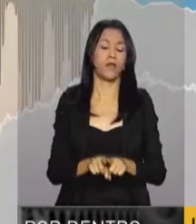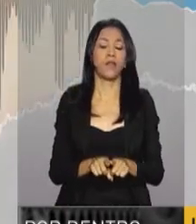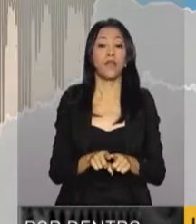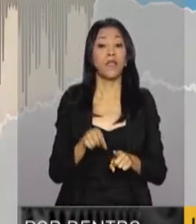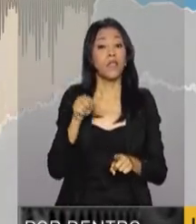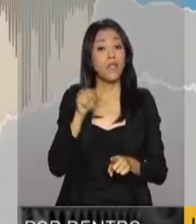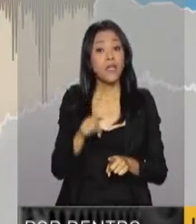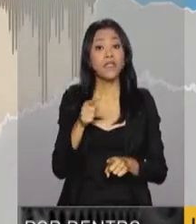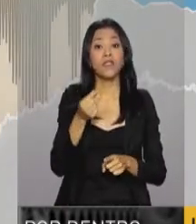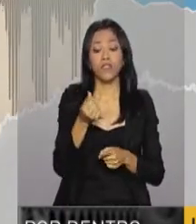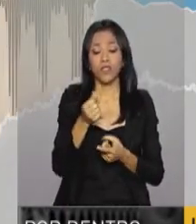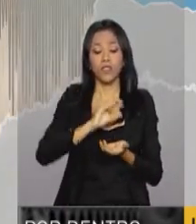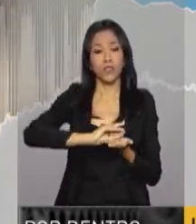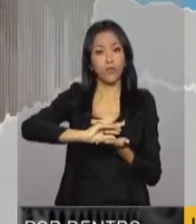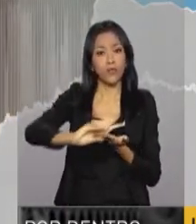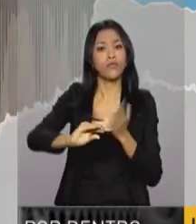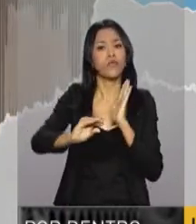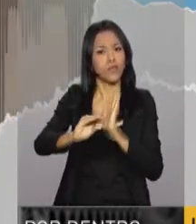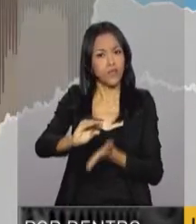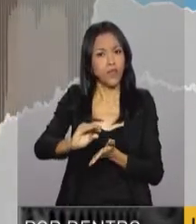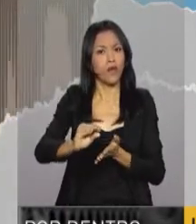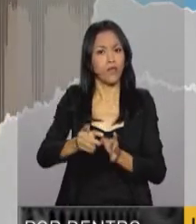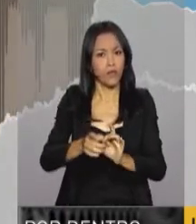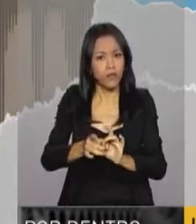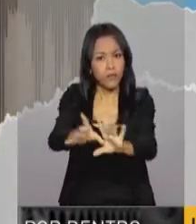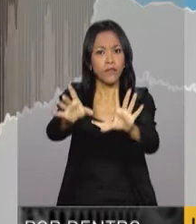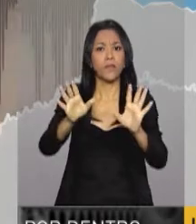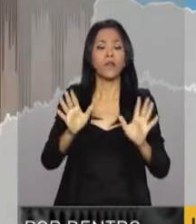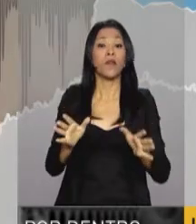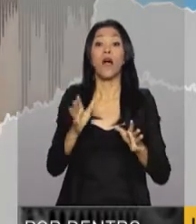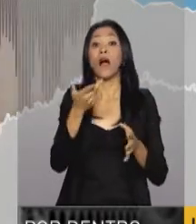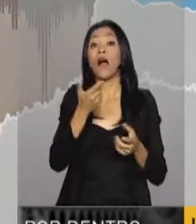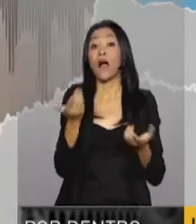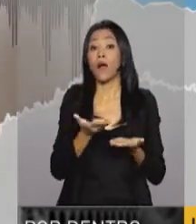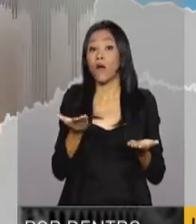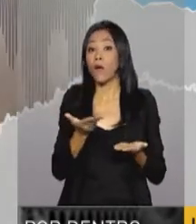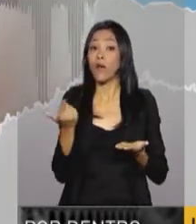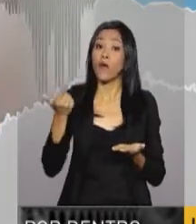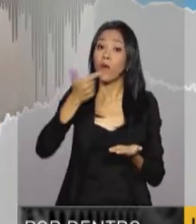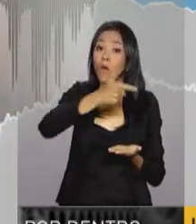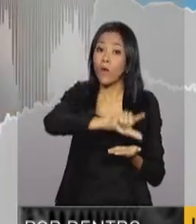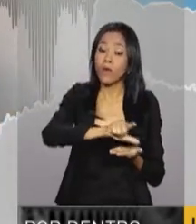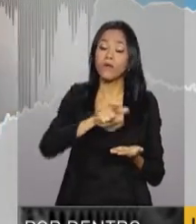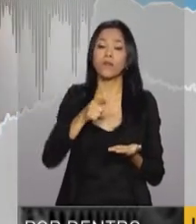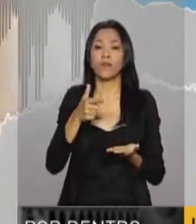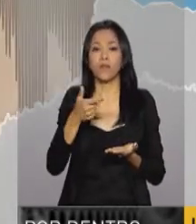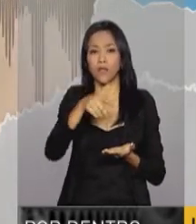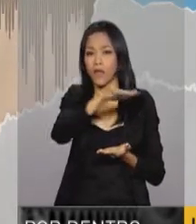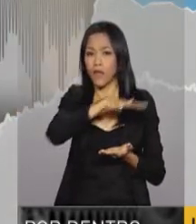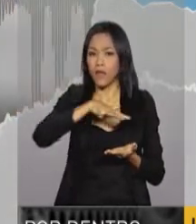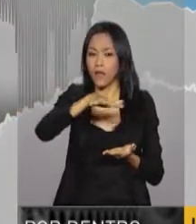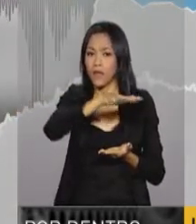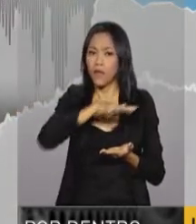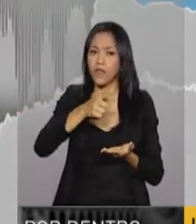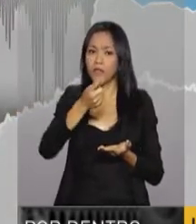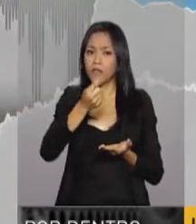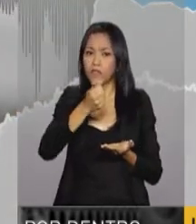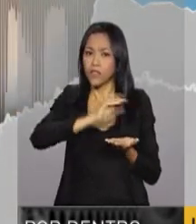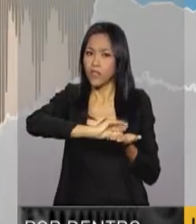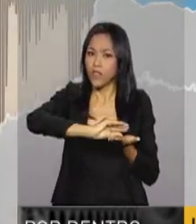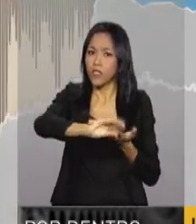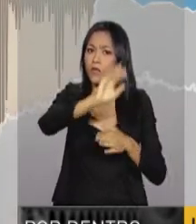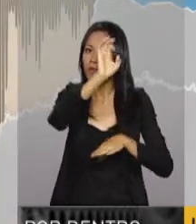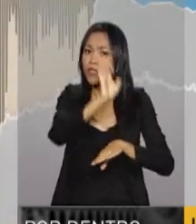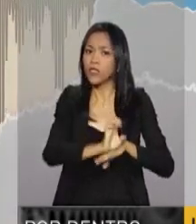recursos públicos foram liberados qualquer perspectiva de liberação de recursos pra curitiba para a região metropolitana para todos pac estado do paraná